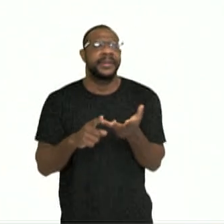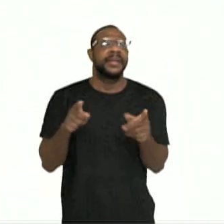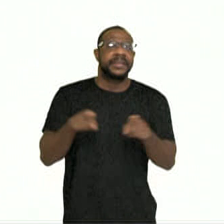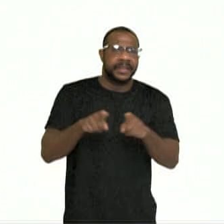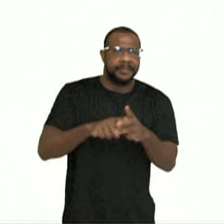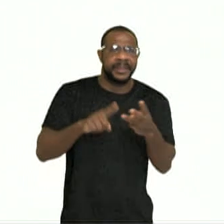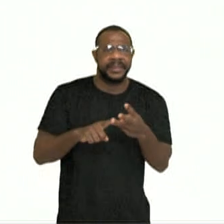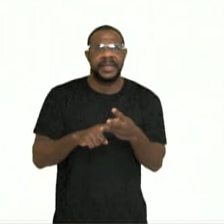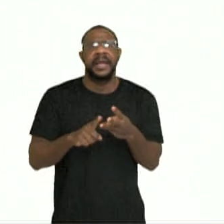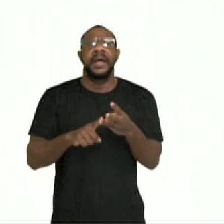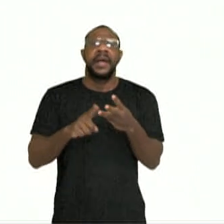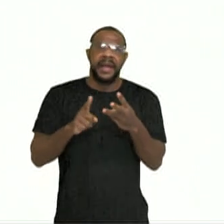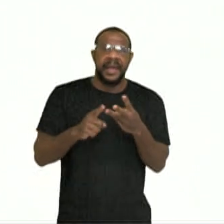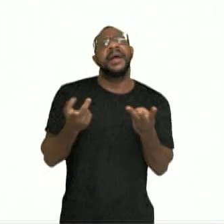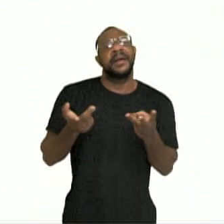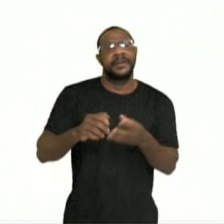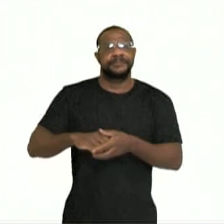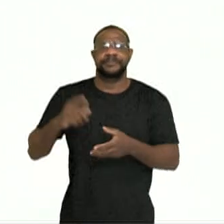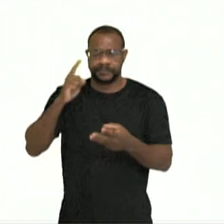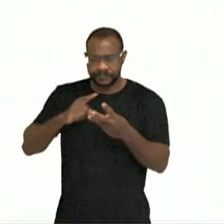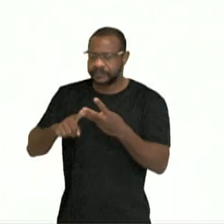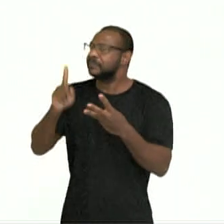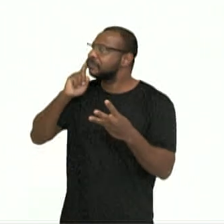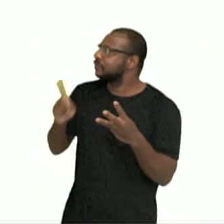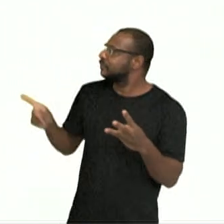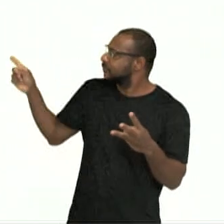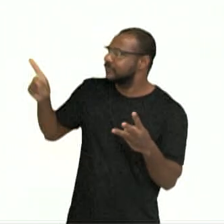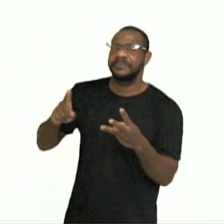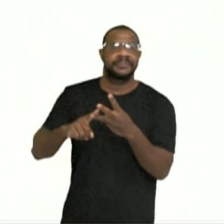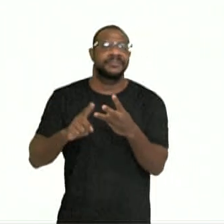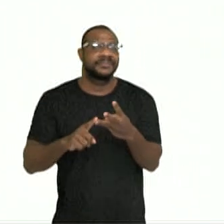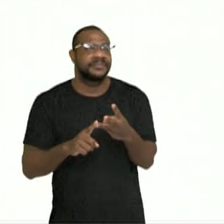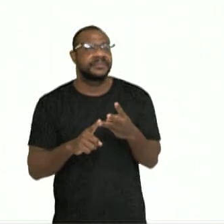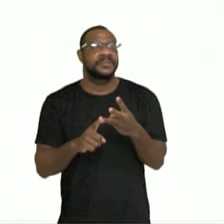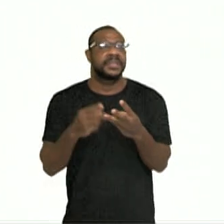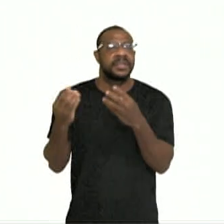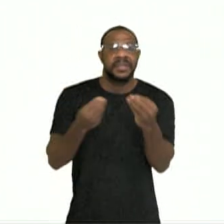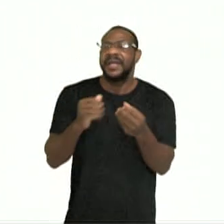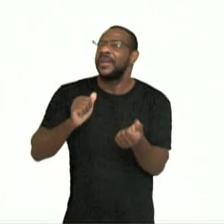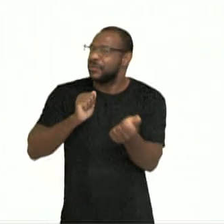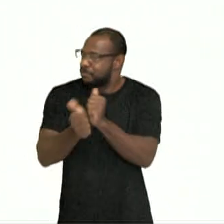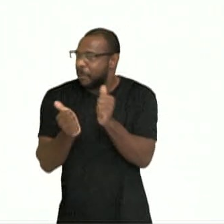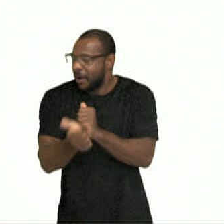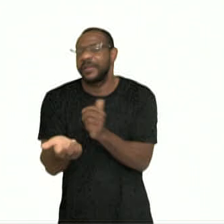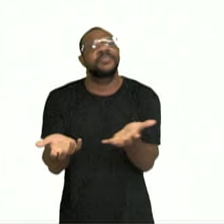modalidade muito interessante, mas que o Brasil, em termos do esporte